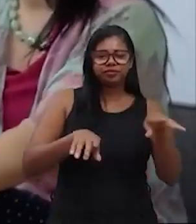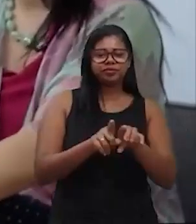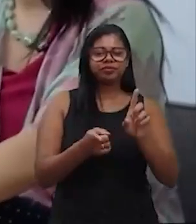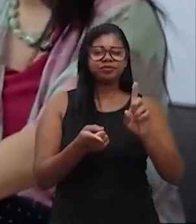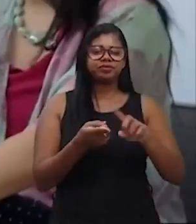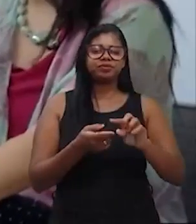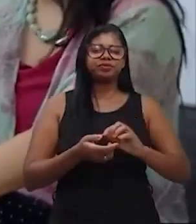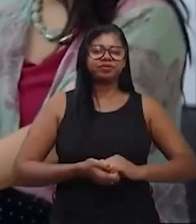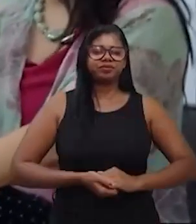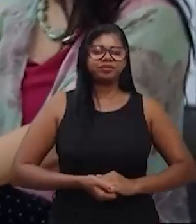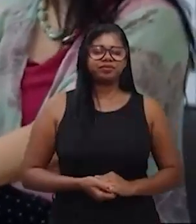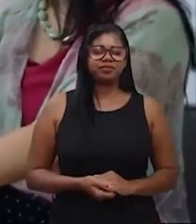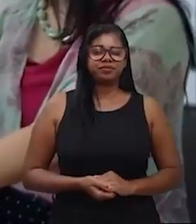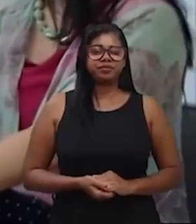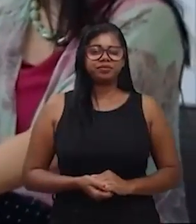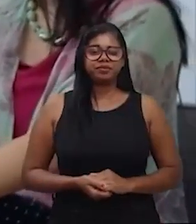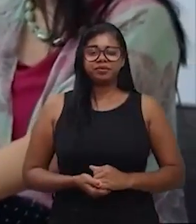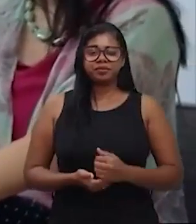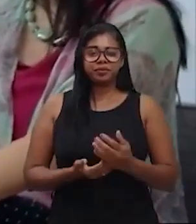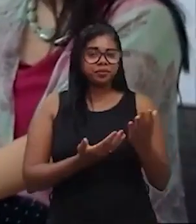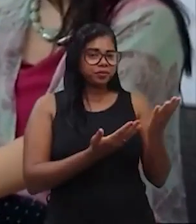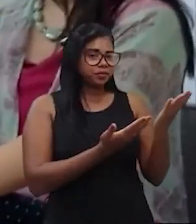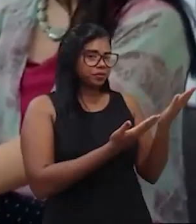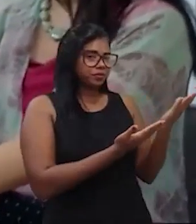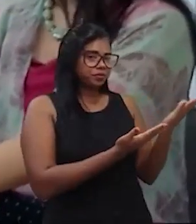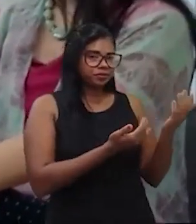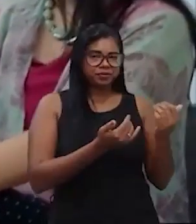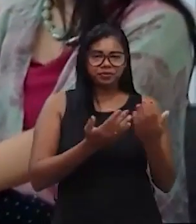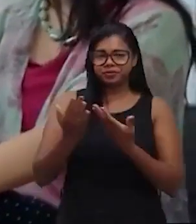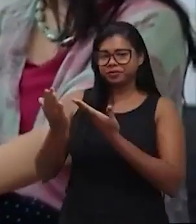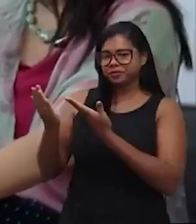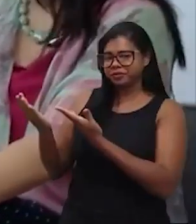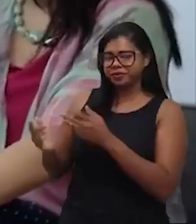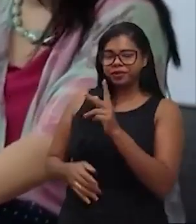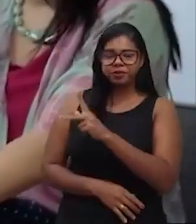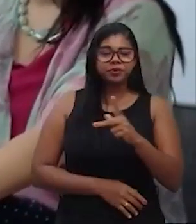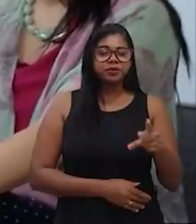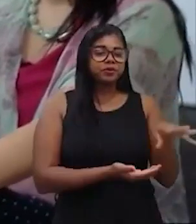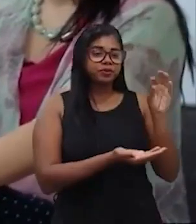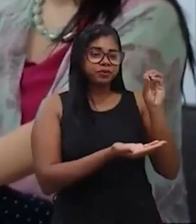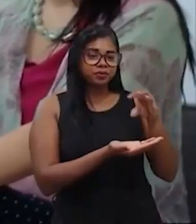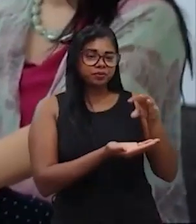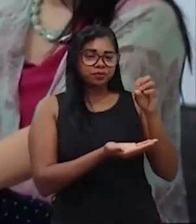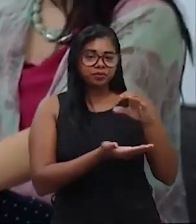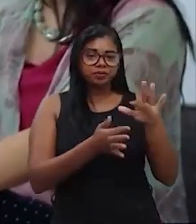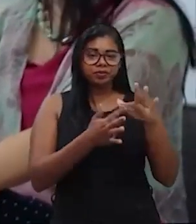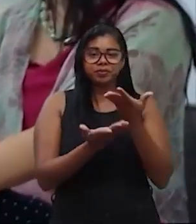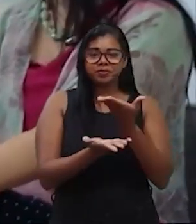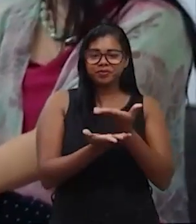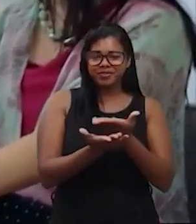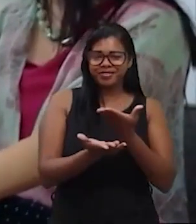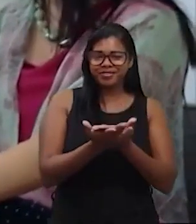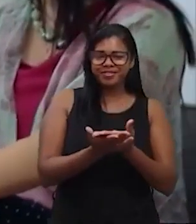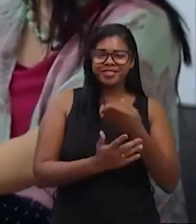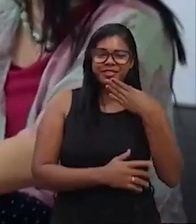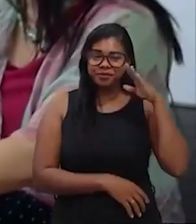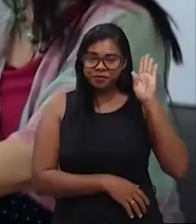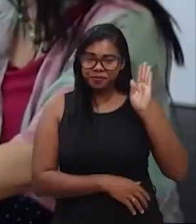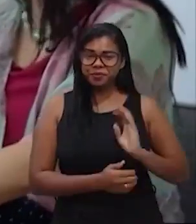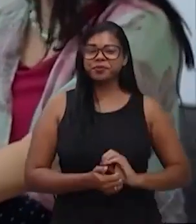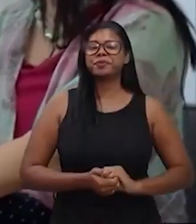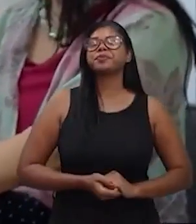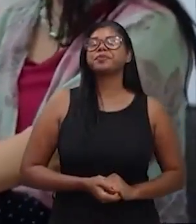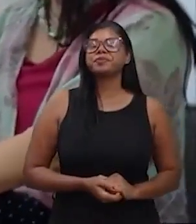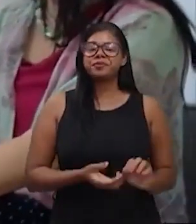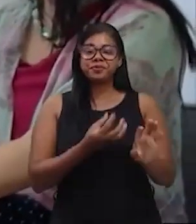Estamos aqui, uma parte das professoras do curso de Design Gráfico da ETEPAC, a sua escola técnica preferida e